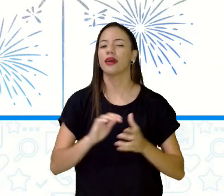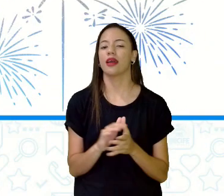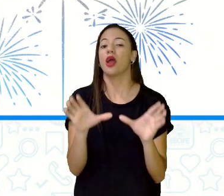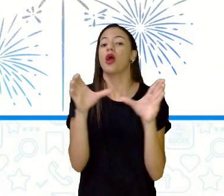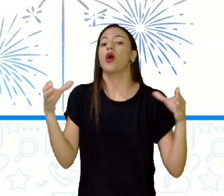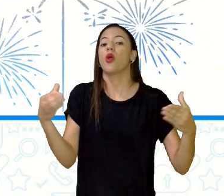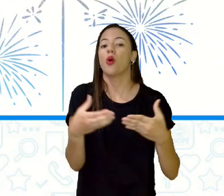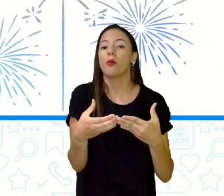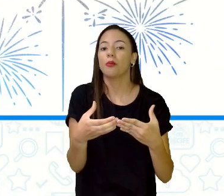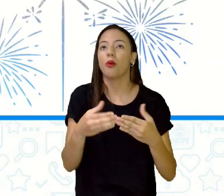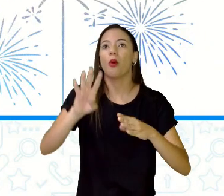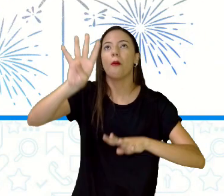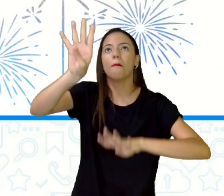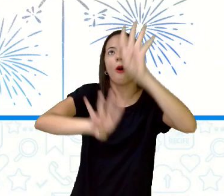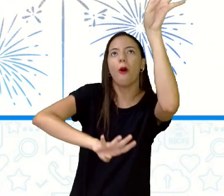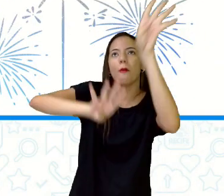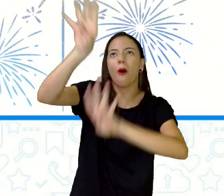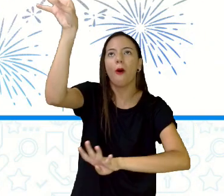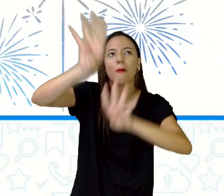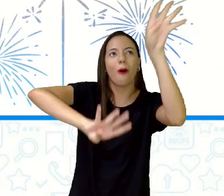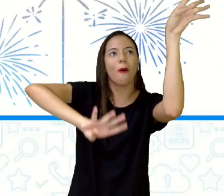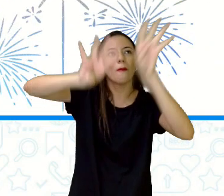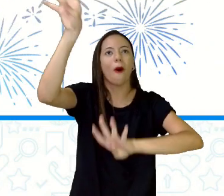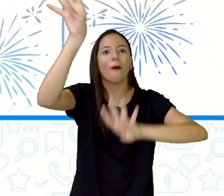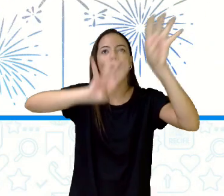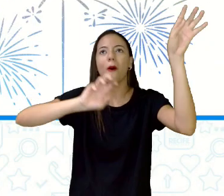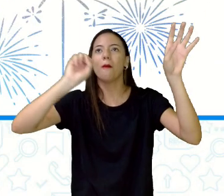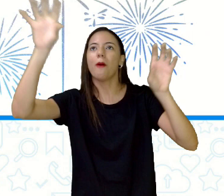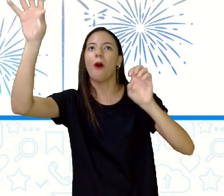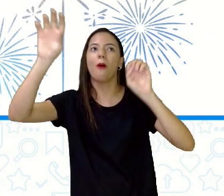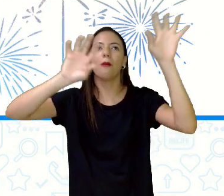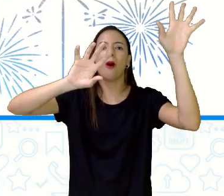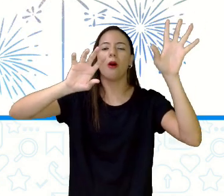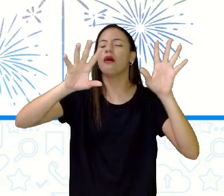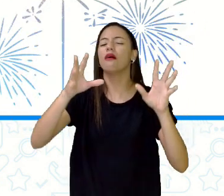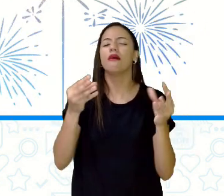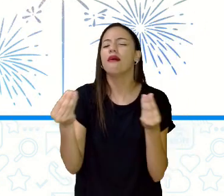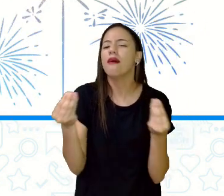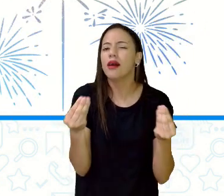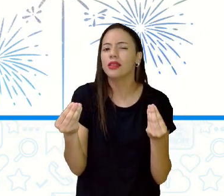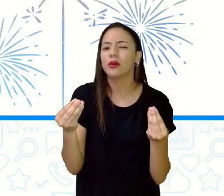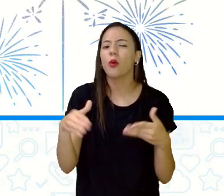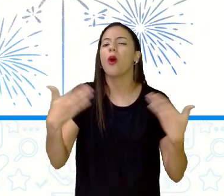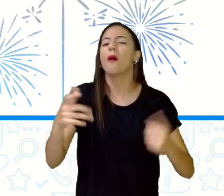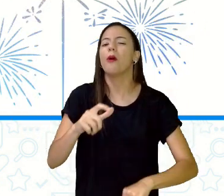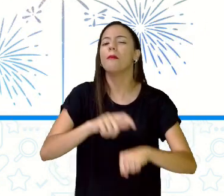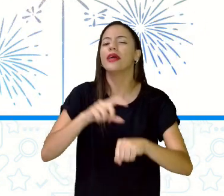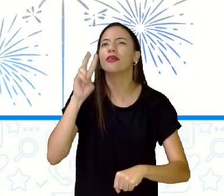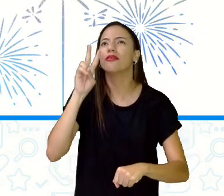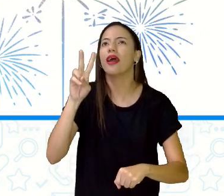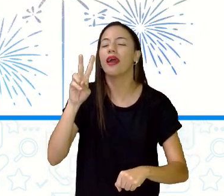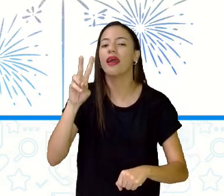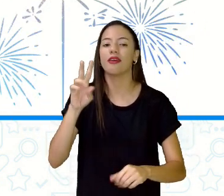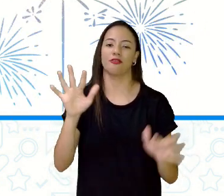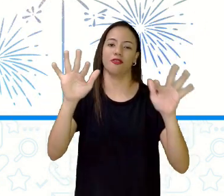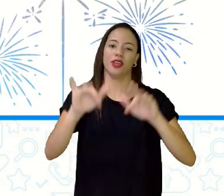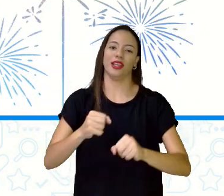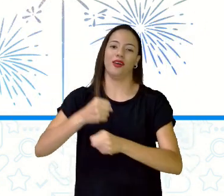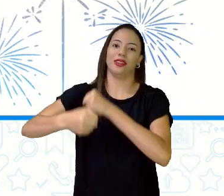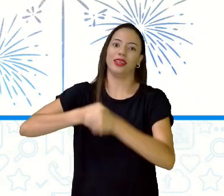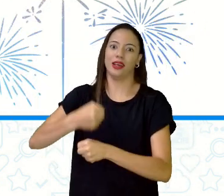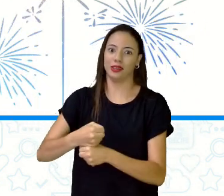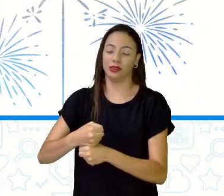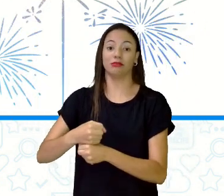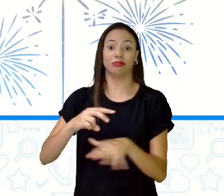conjunto de fogos de artifício. Quando que nós vemos uma girândola no céu? Fim de ano, não é? Daqui a pouquinho,